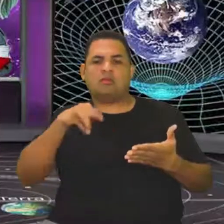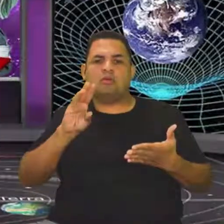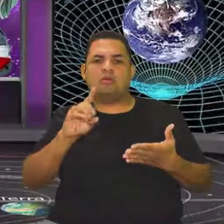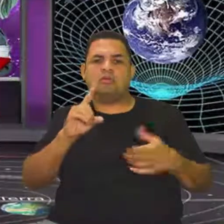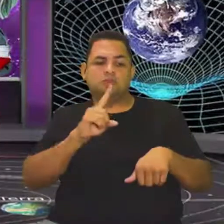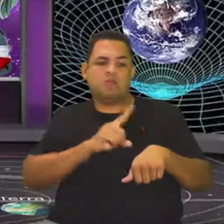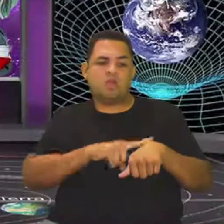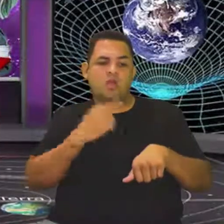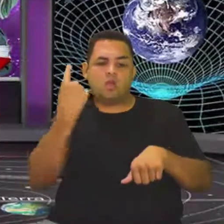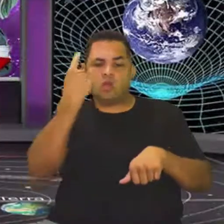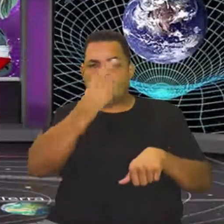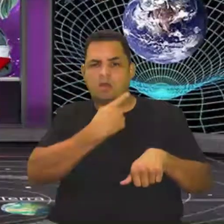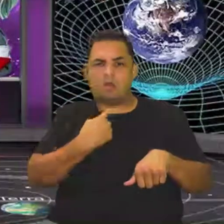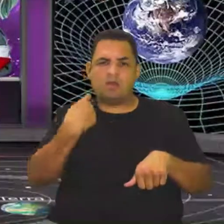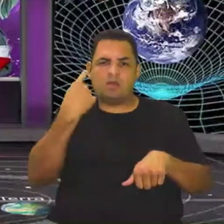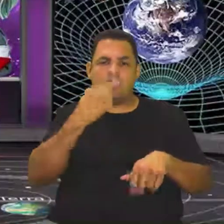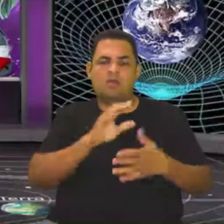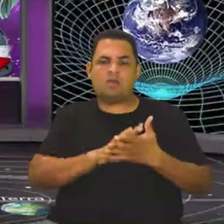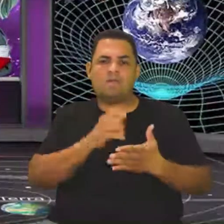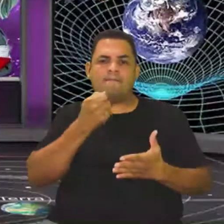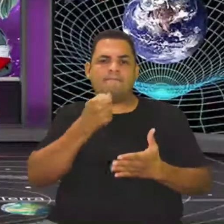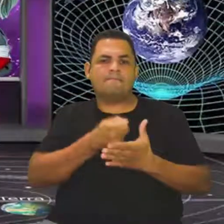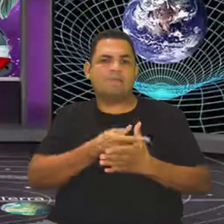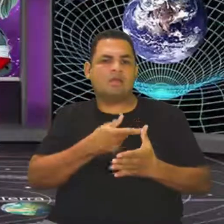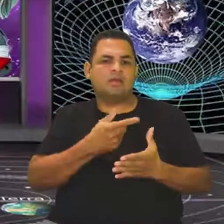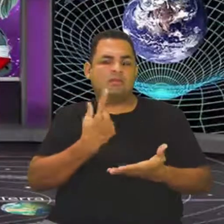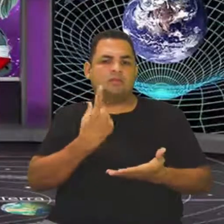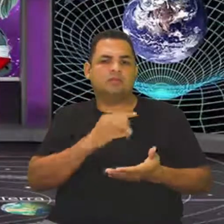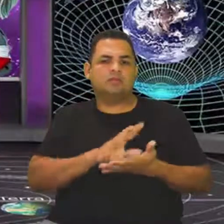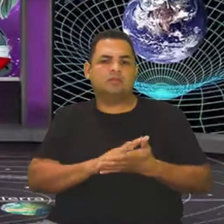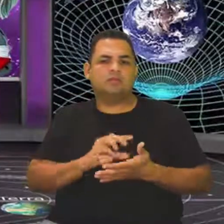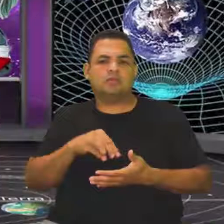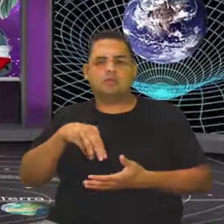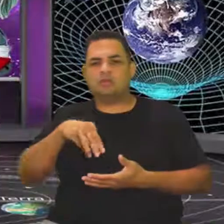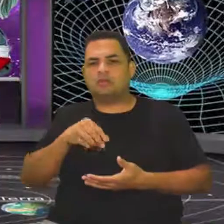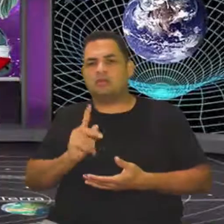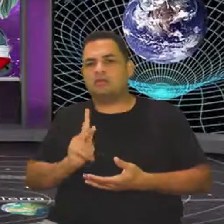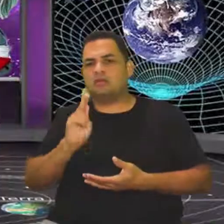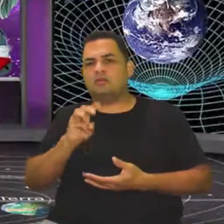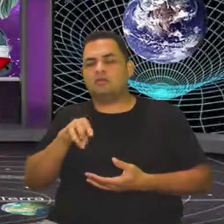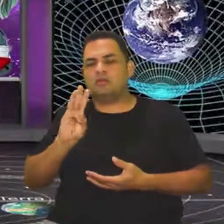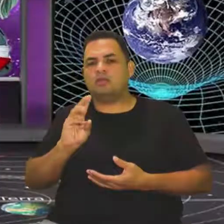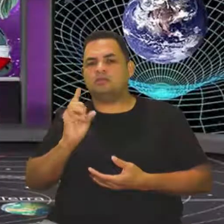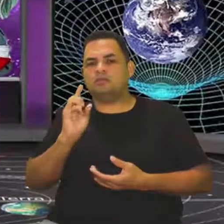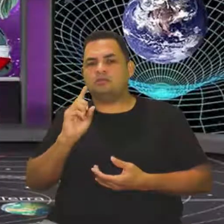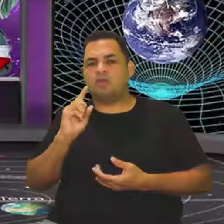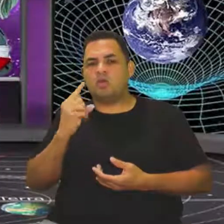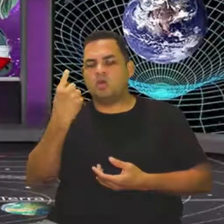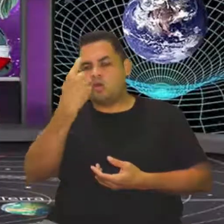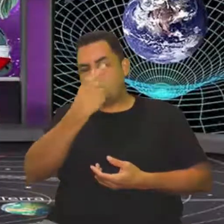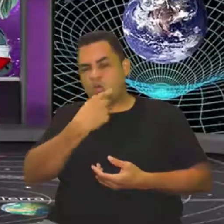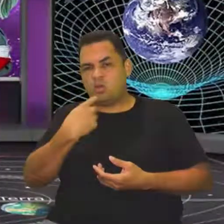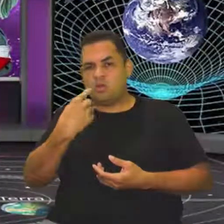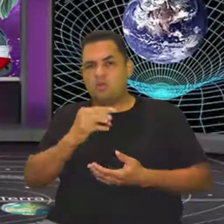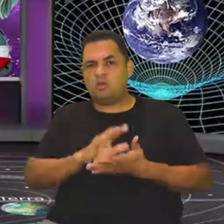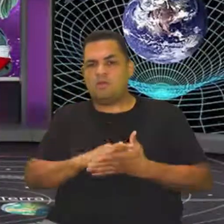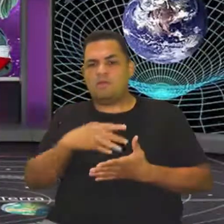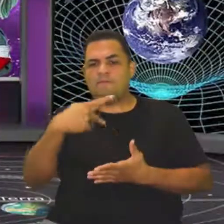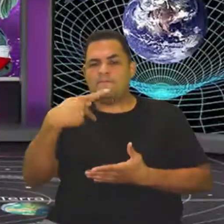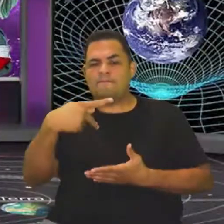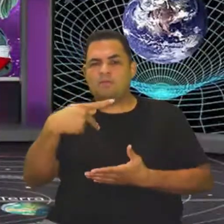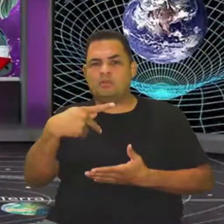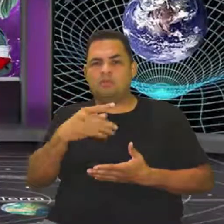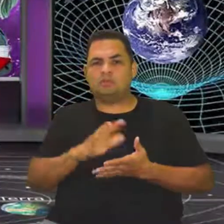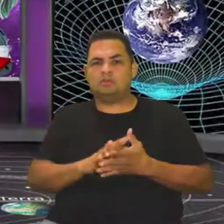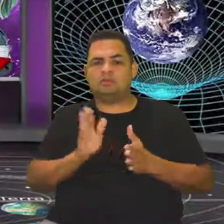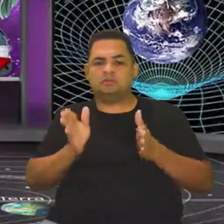kWh. Você paga por kWh. Então está relacionado o quê? A potência do teu aparelho por